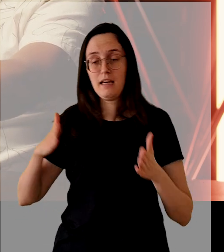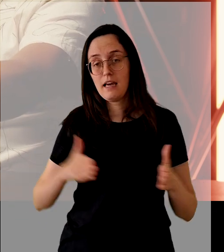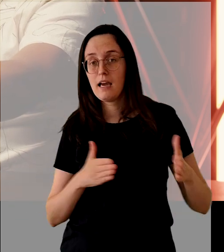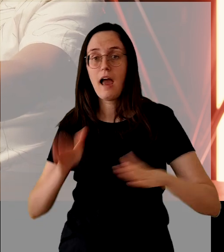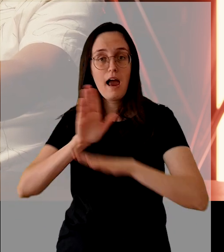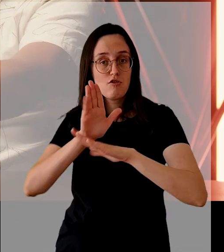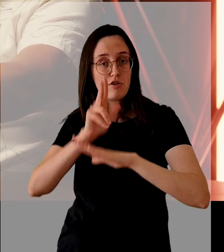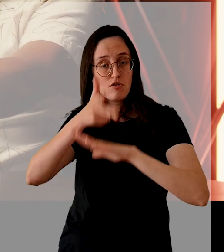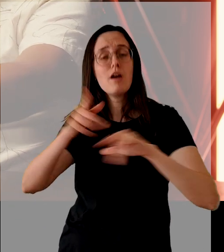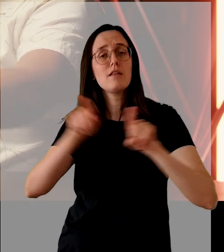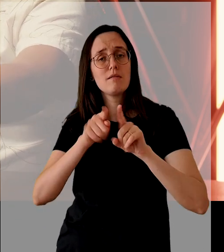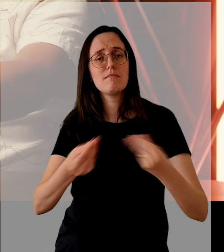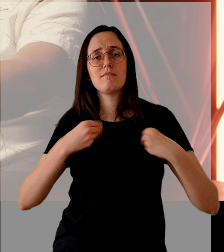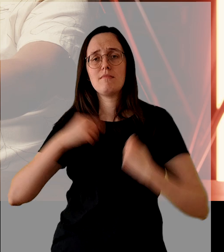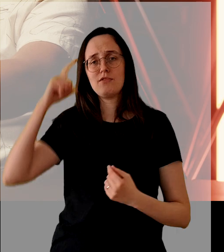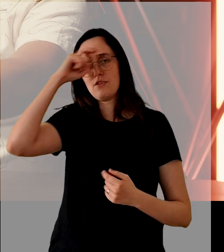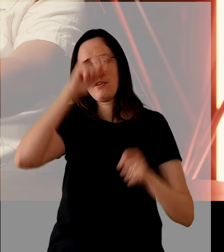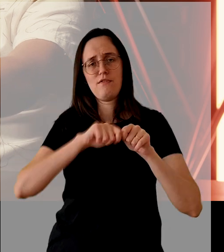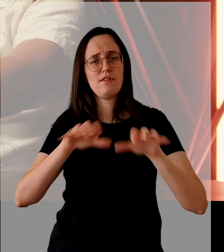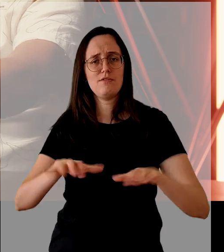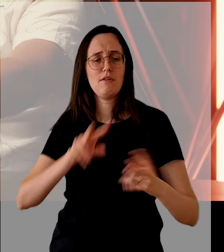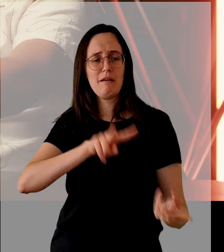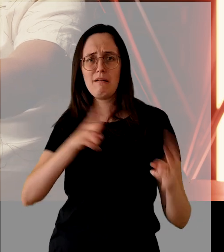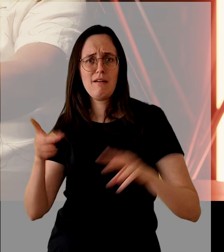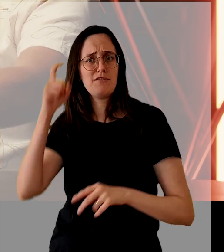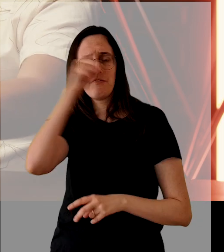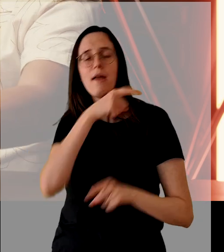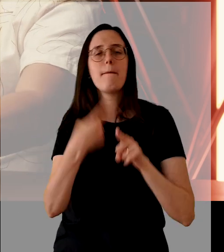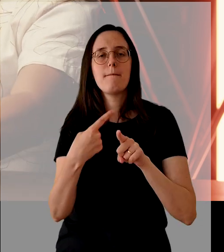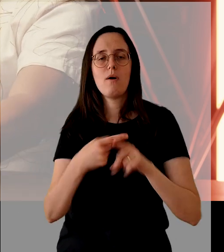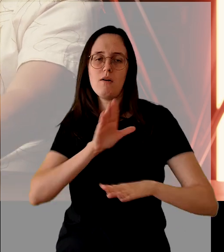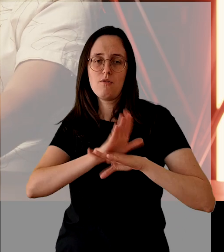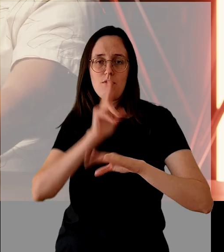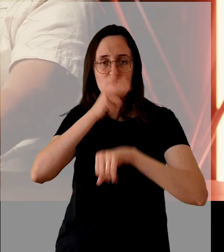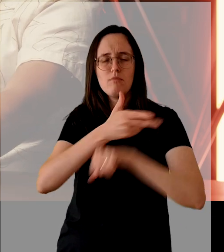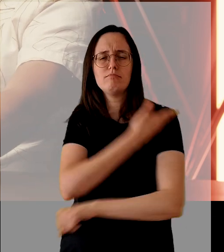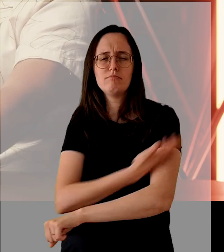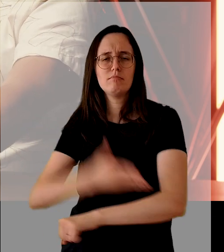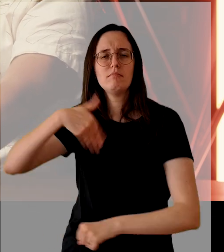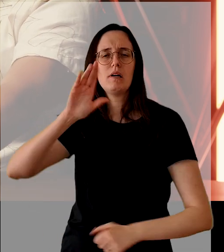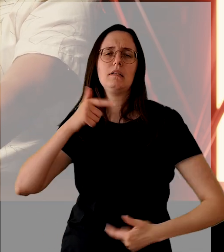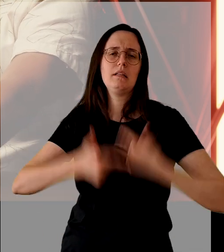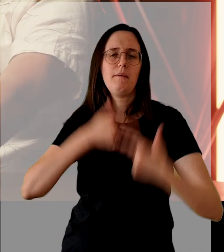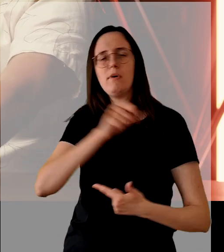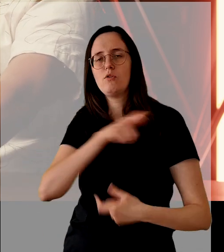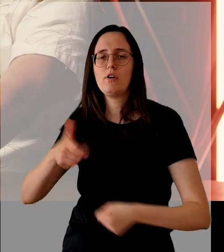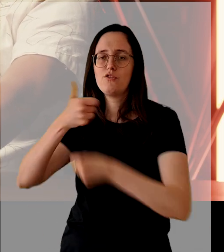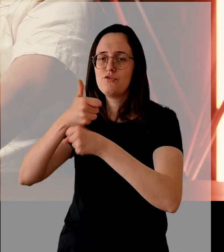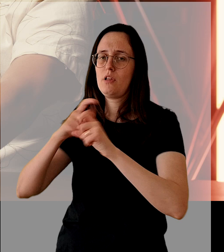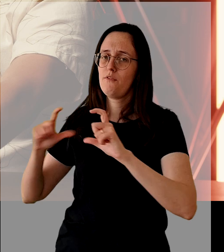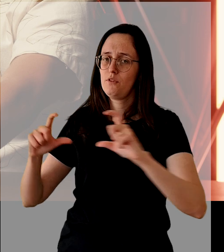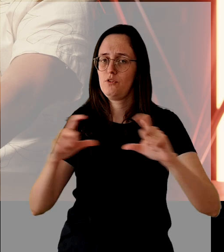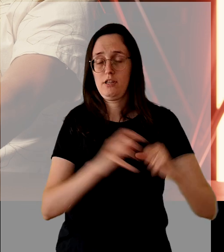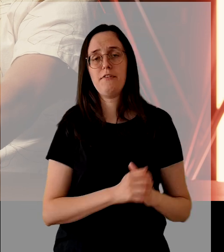de assistência de câmera também dificulta você fazer essa passagem. Porque, assim, um assistente de câmera costuma ter muito mais trabalho do que um diretor de